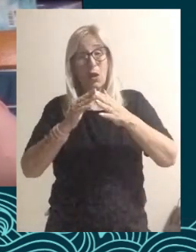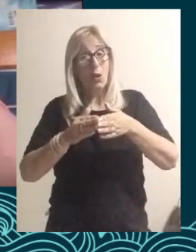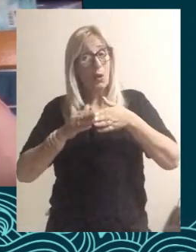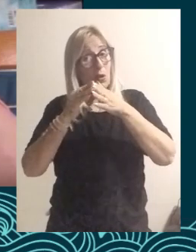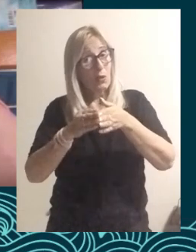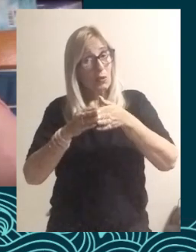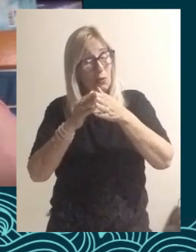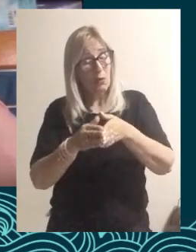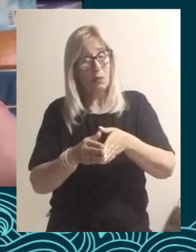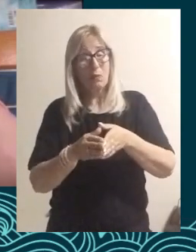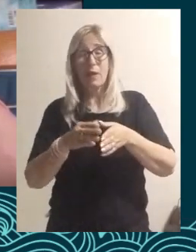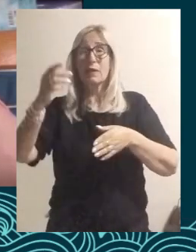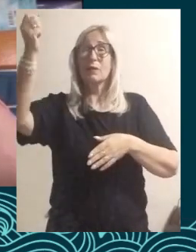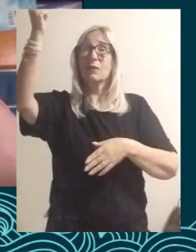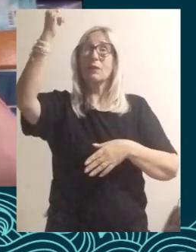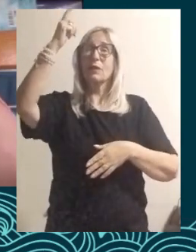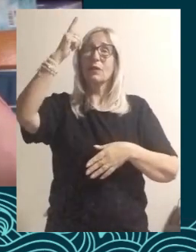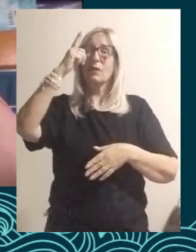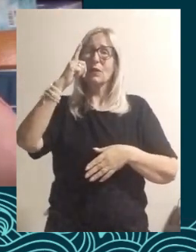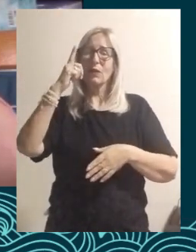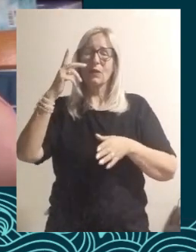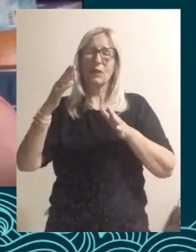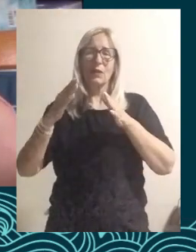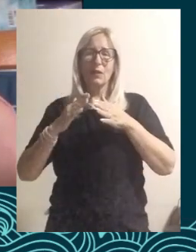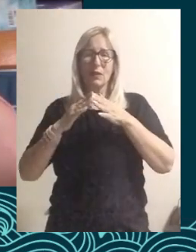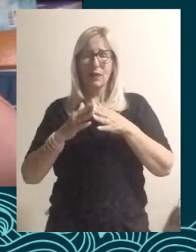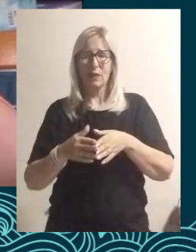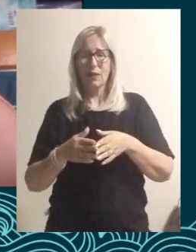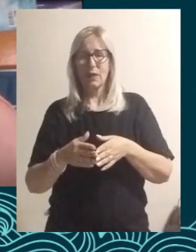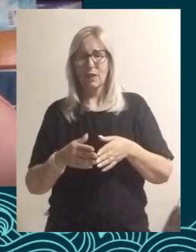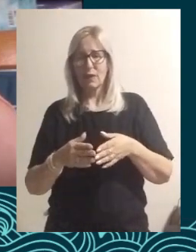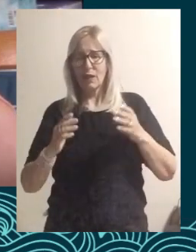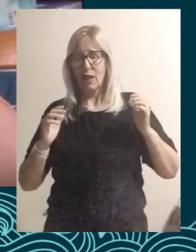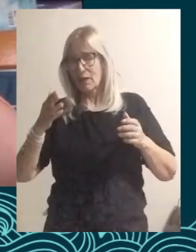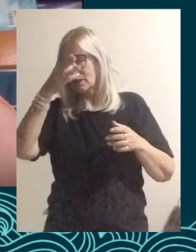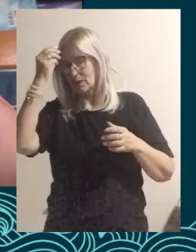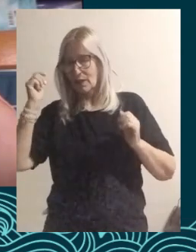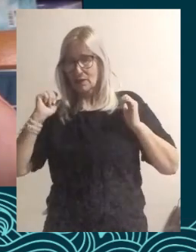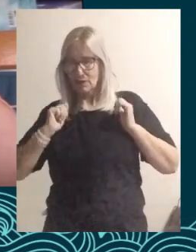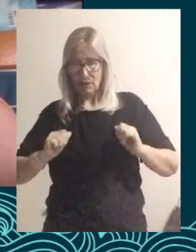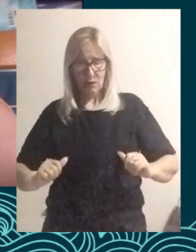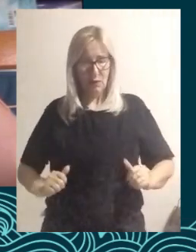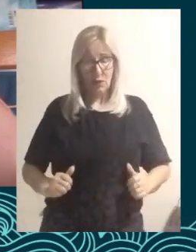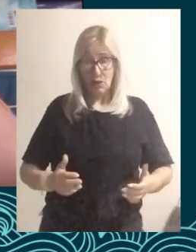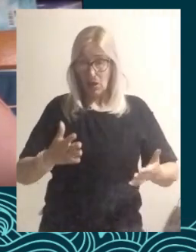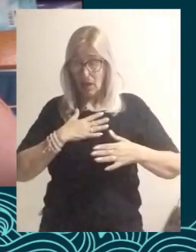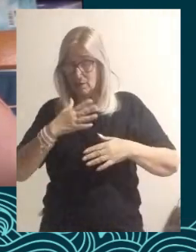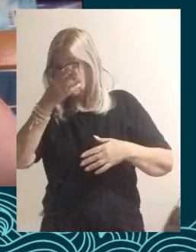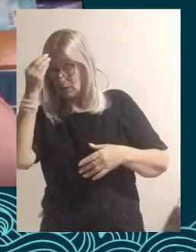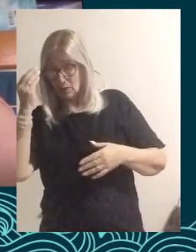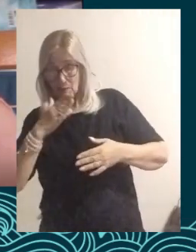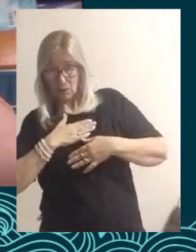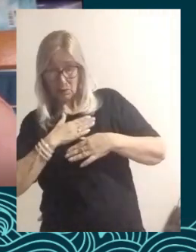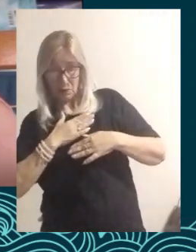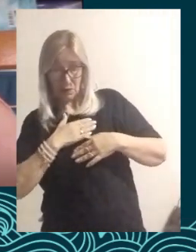vai acontecer. No mar, eu vejo que quando está sol, o barco não está avançando, eu esqueço de vestir o colete,